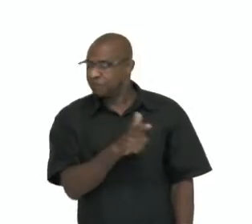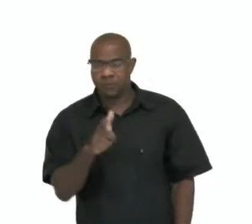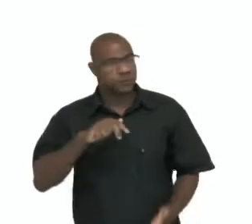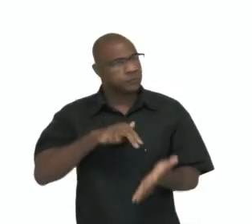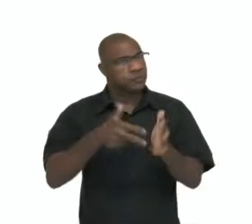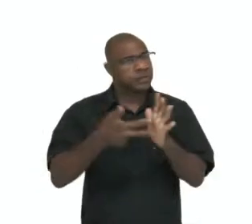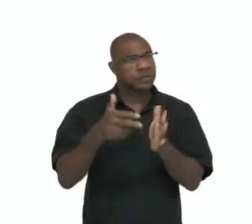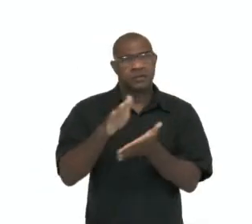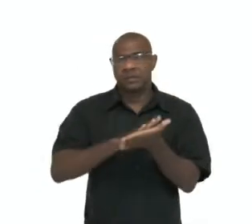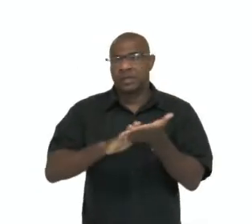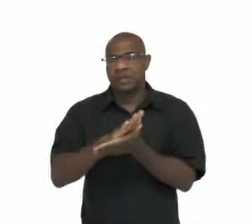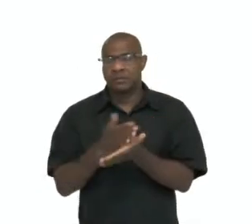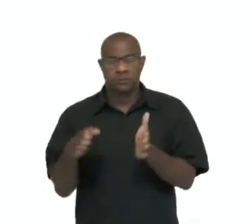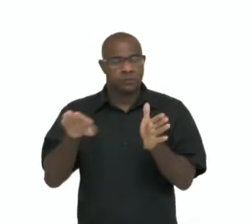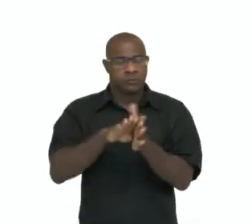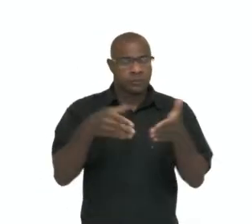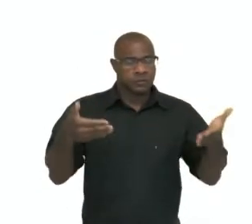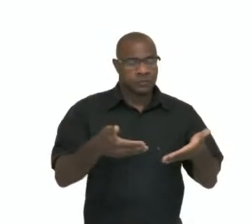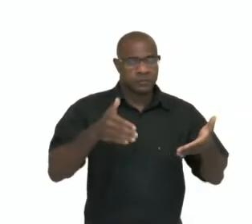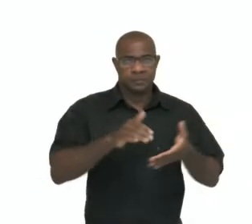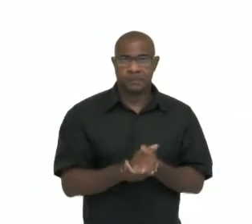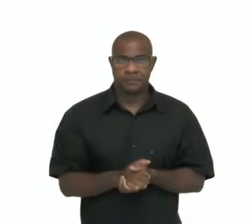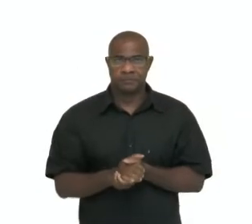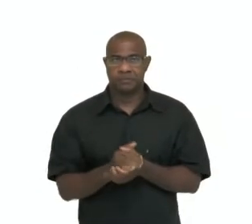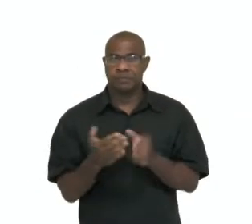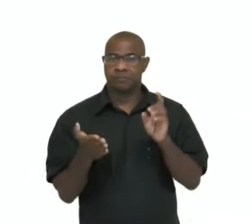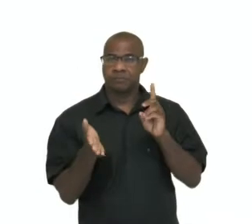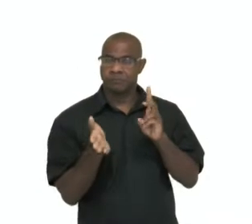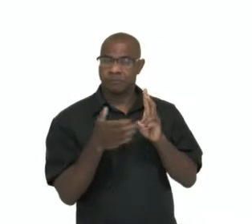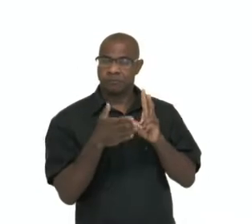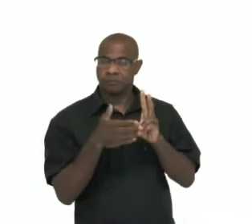o trouxeram até aqui. Pergunte aos índios.